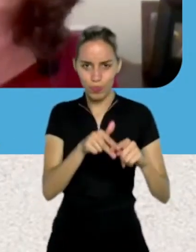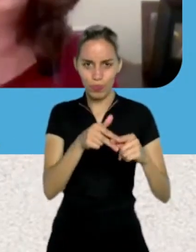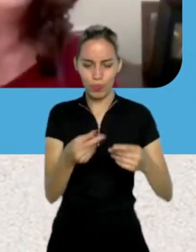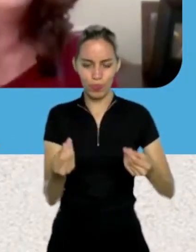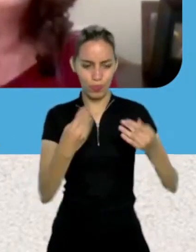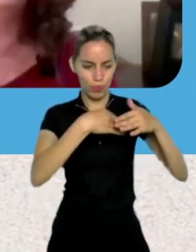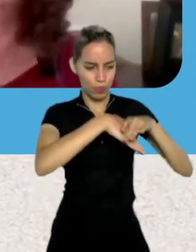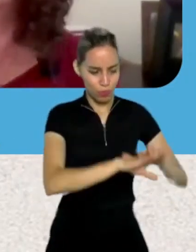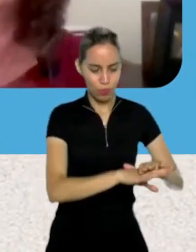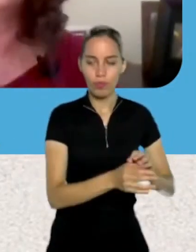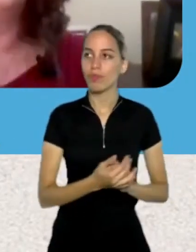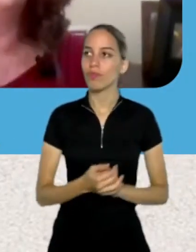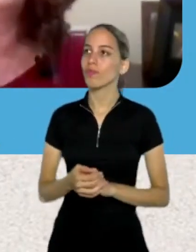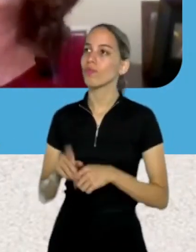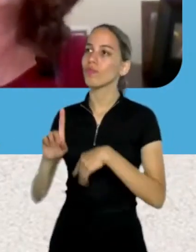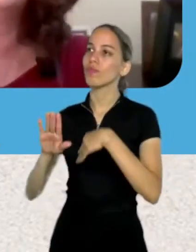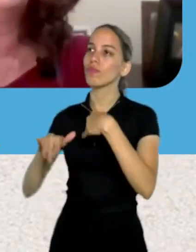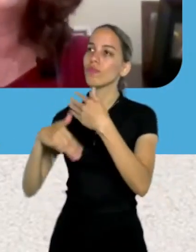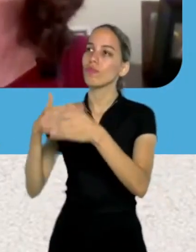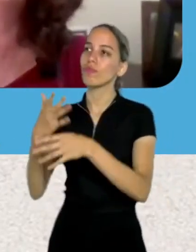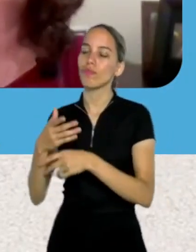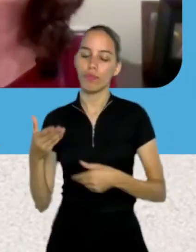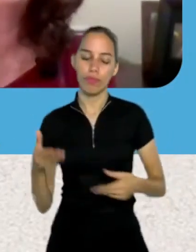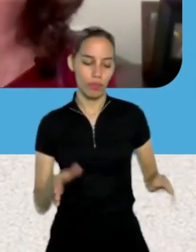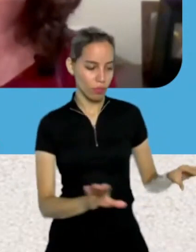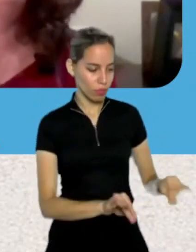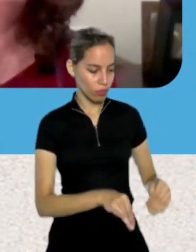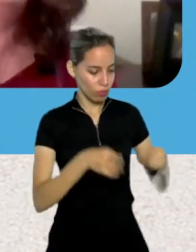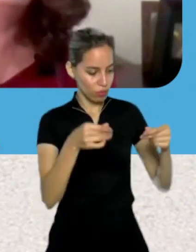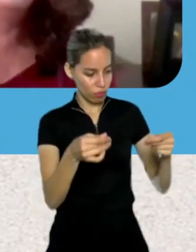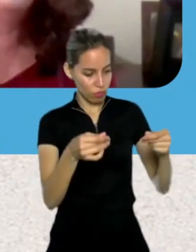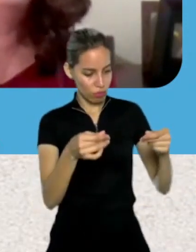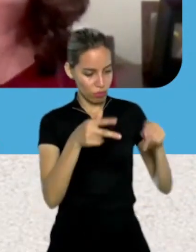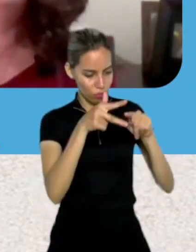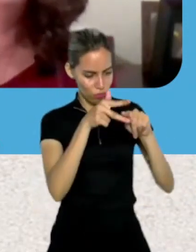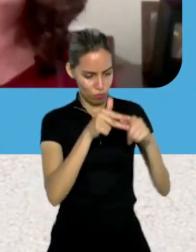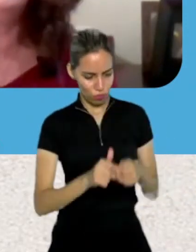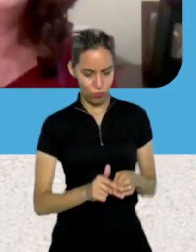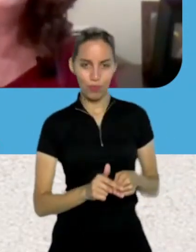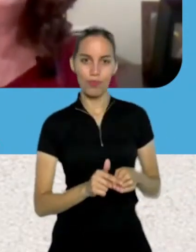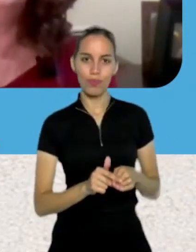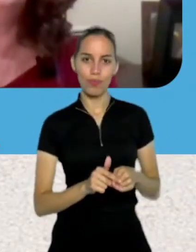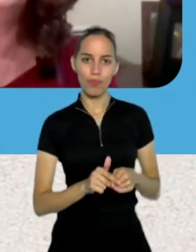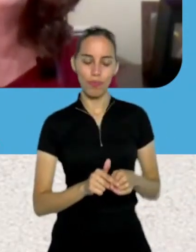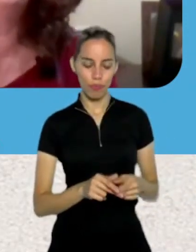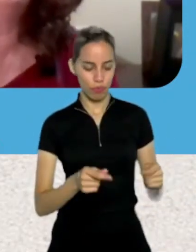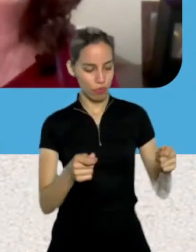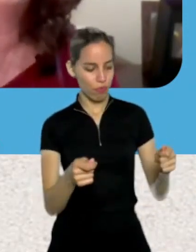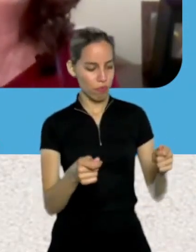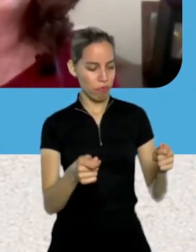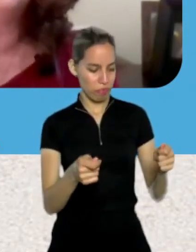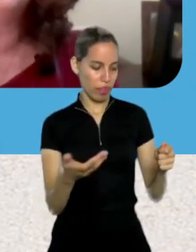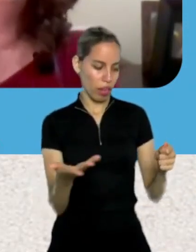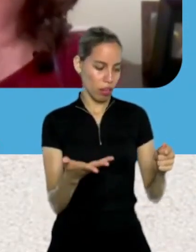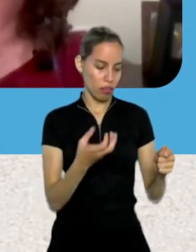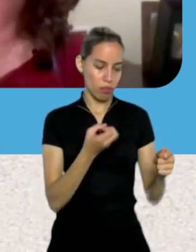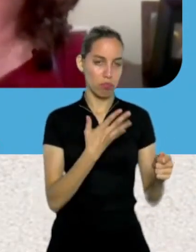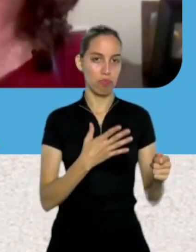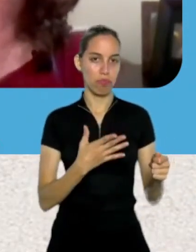e corta, né? O negócio é cortar, é cortar, é cortar, deixar o mínimo dizendo o máximo,